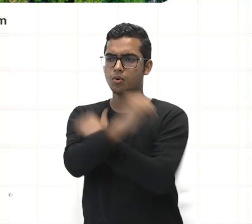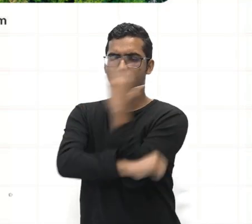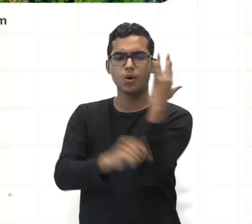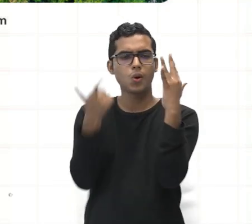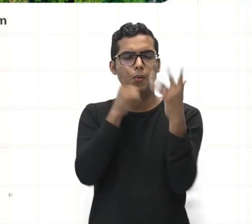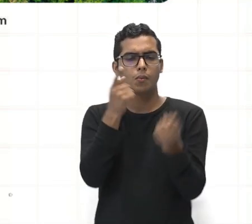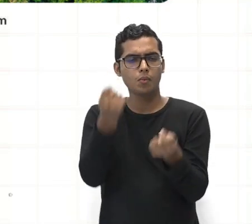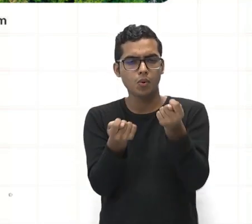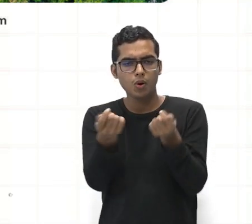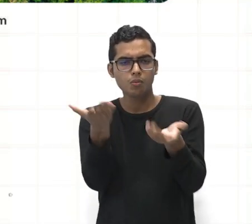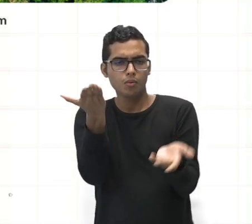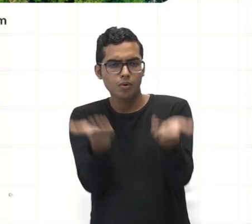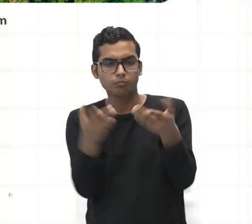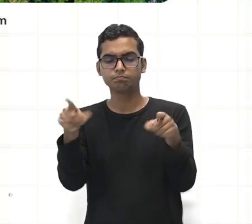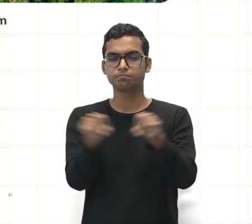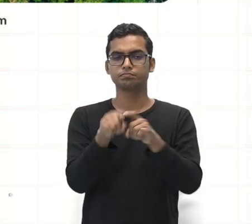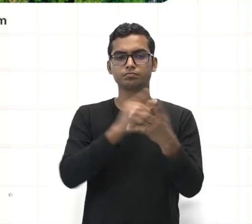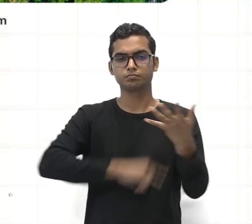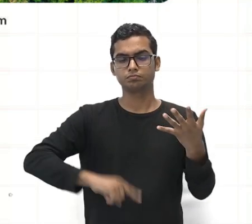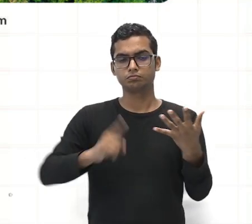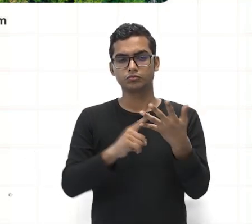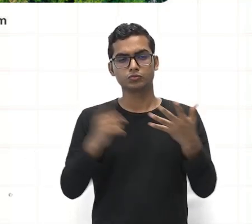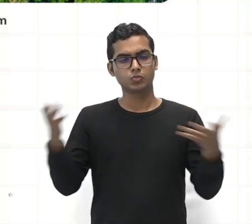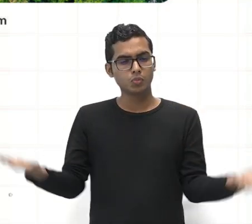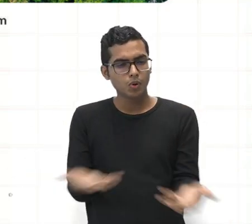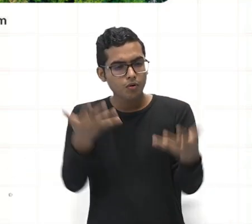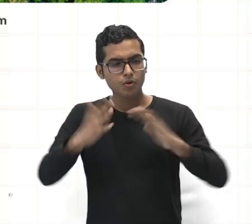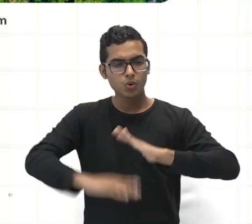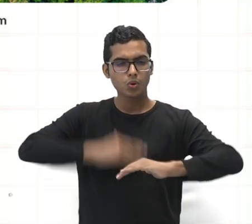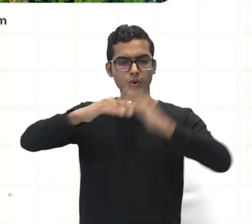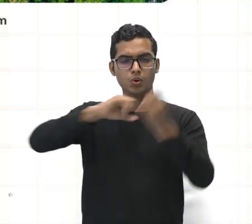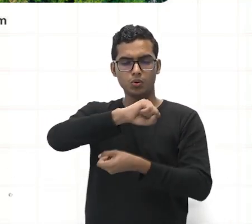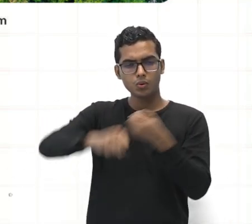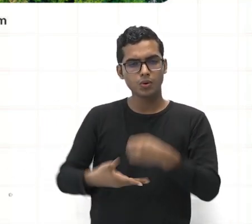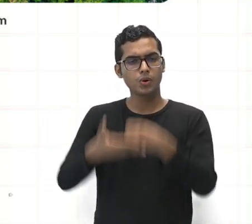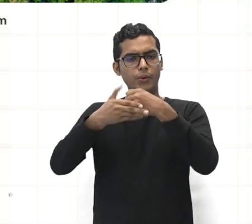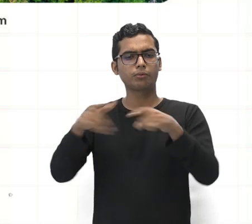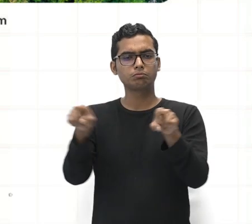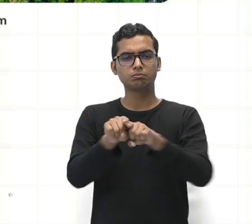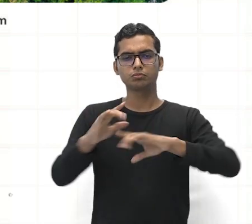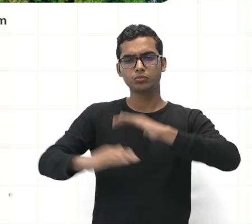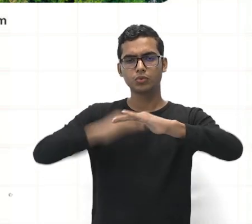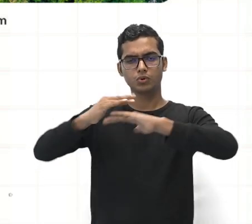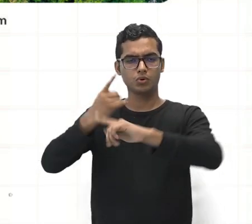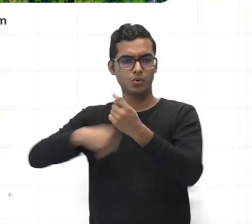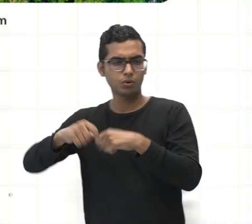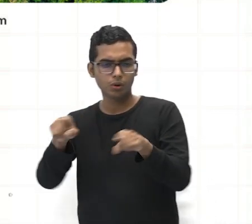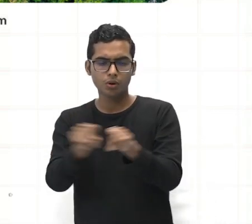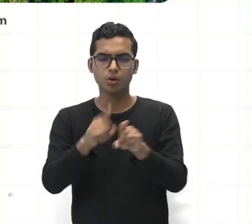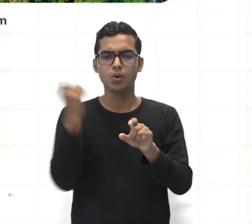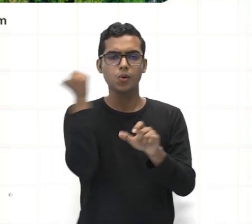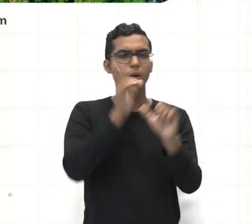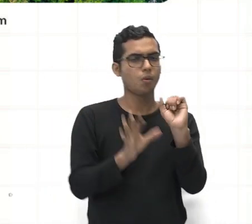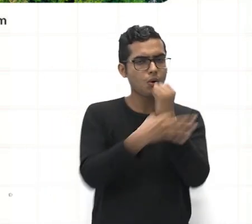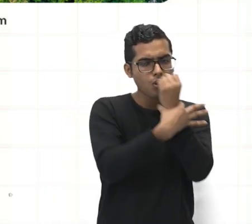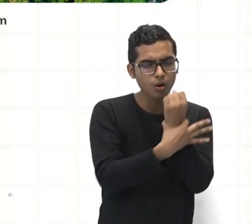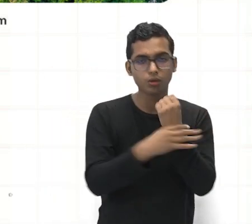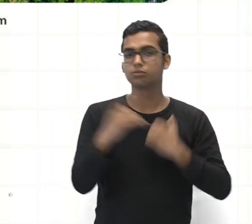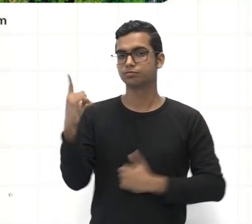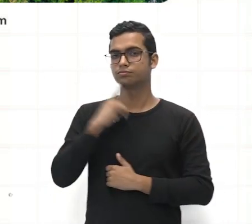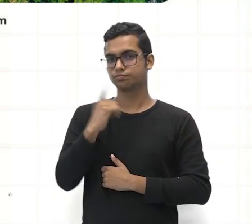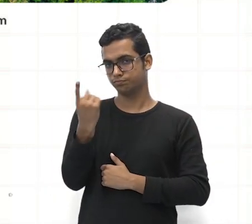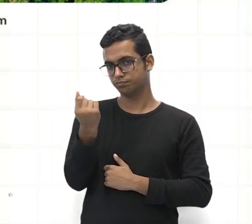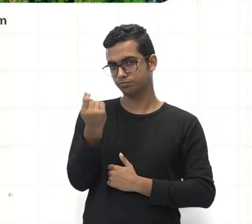Ainda promover o desenvolvimento sustentável, que é justamente buscar crescimento econômico, possuir uma